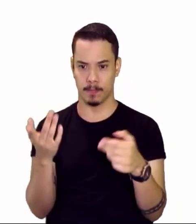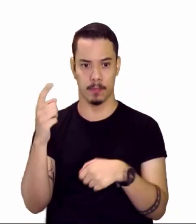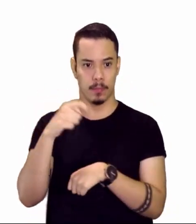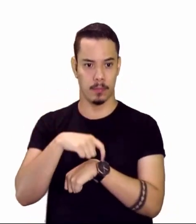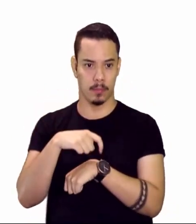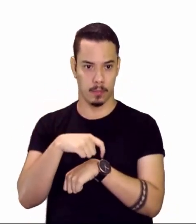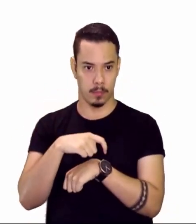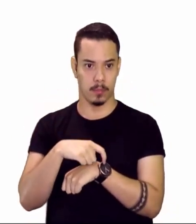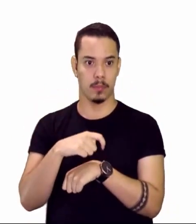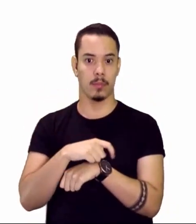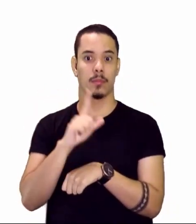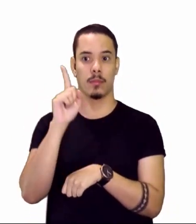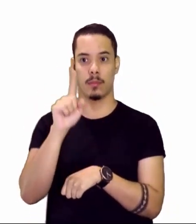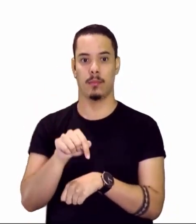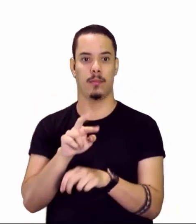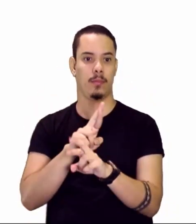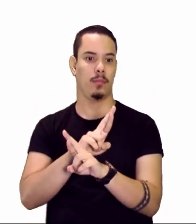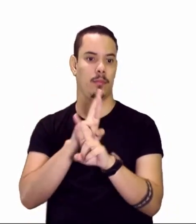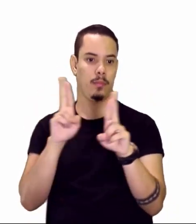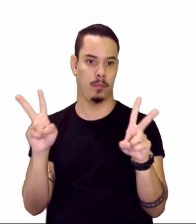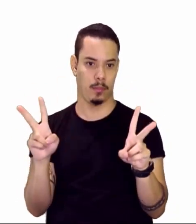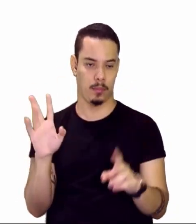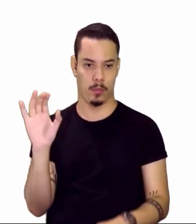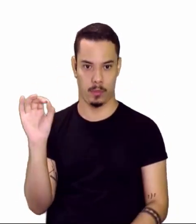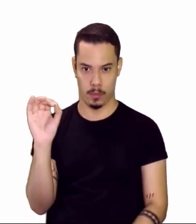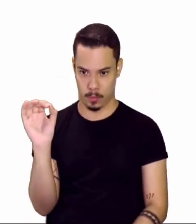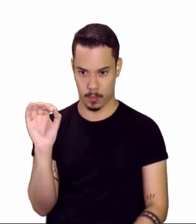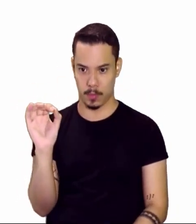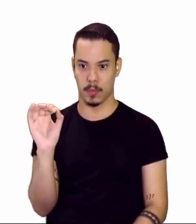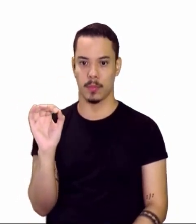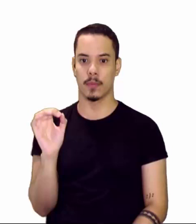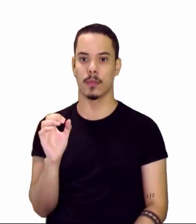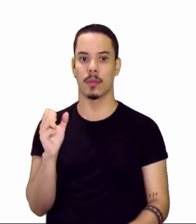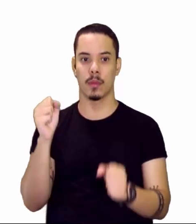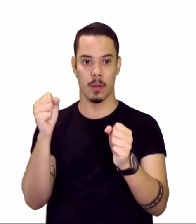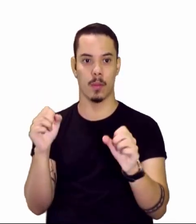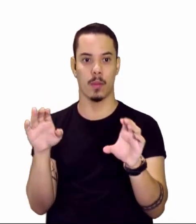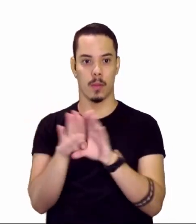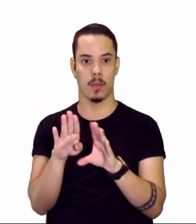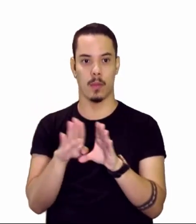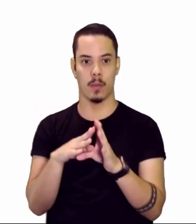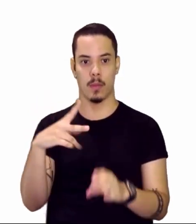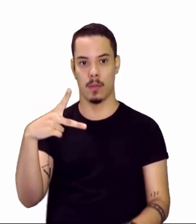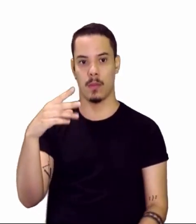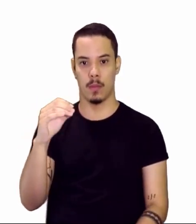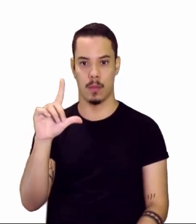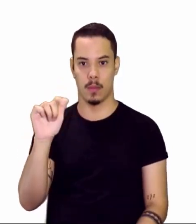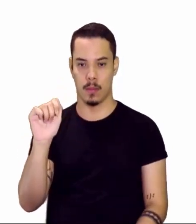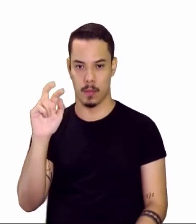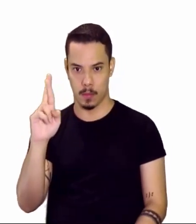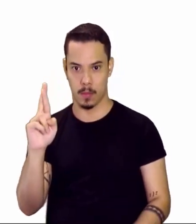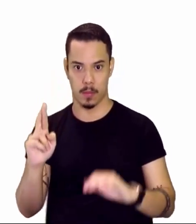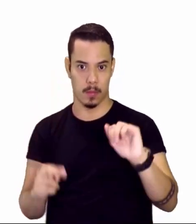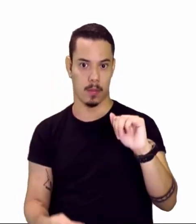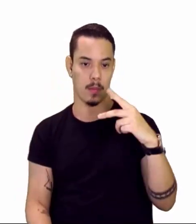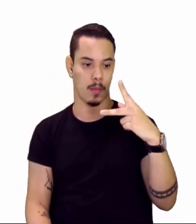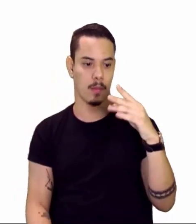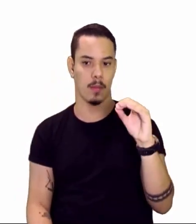de polo for diferente de 0, polaridades diferentes,